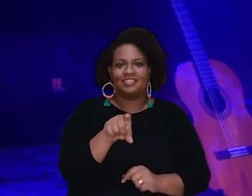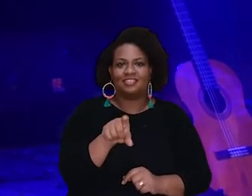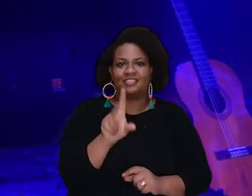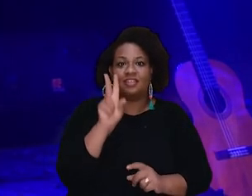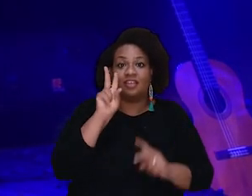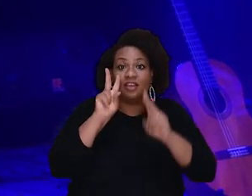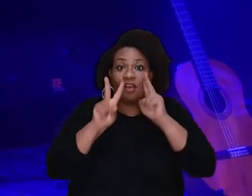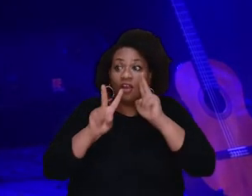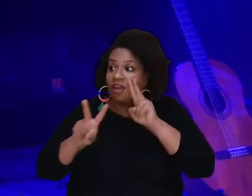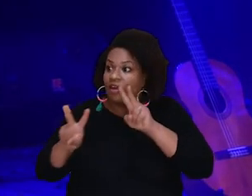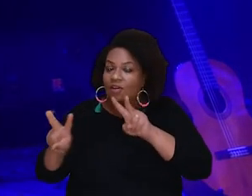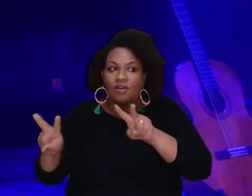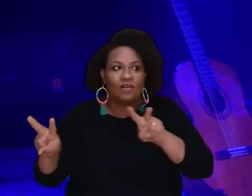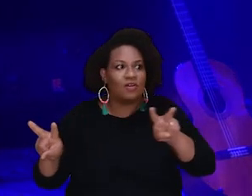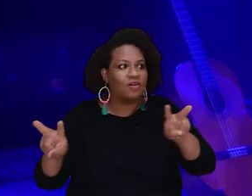você.